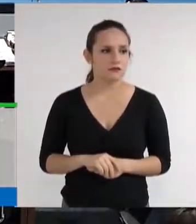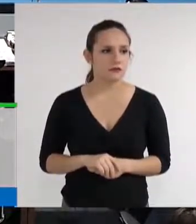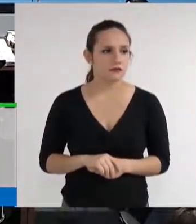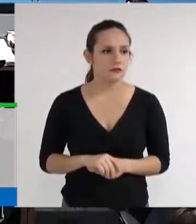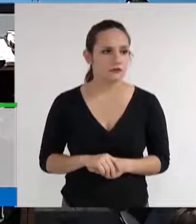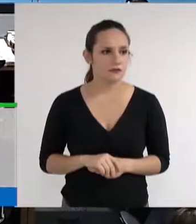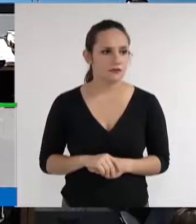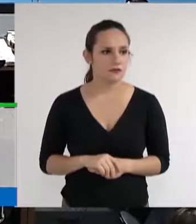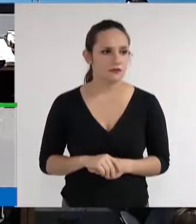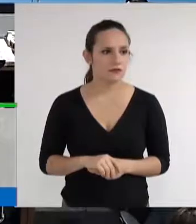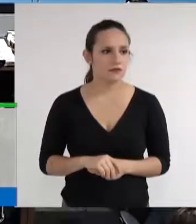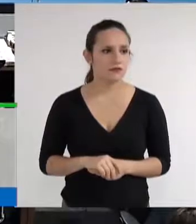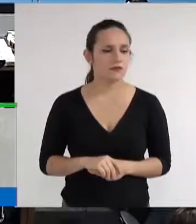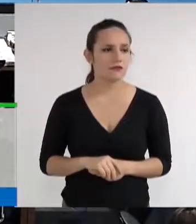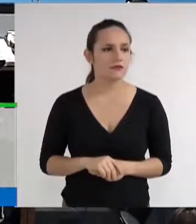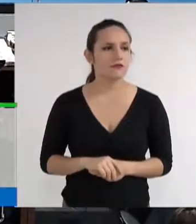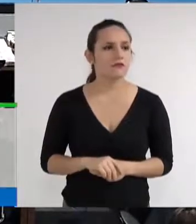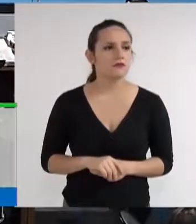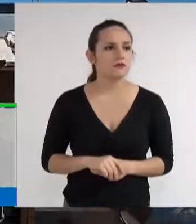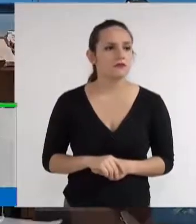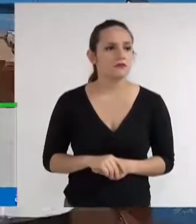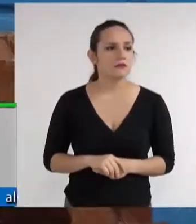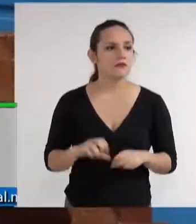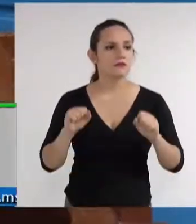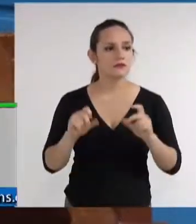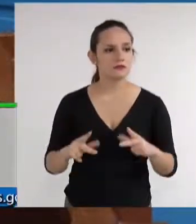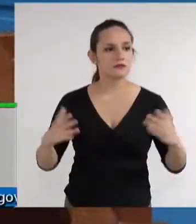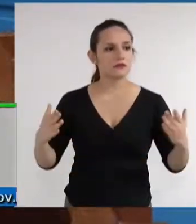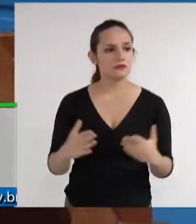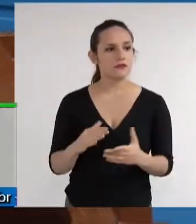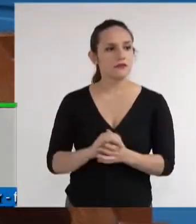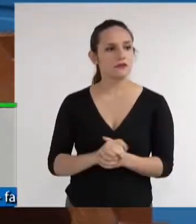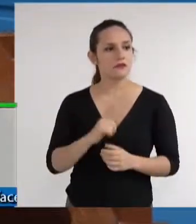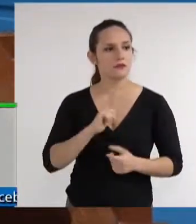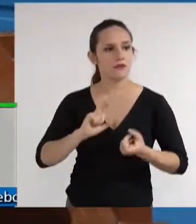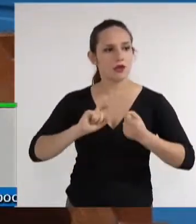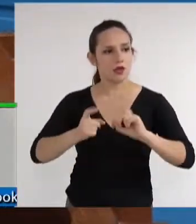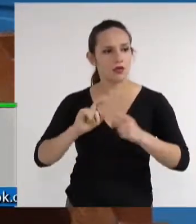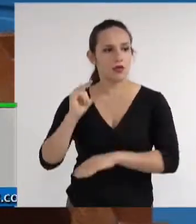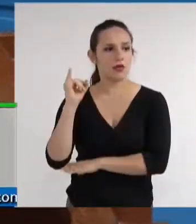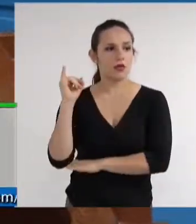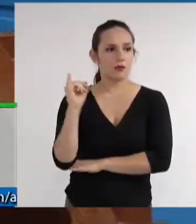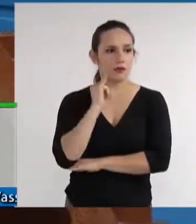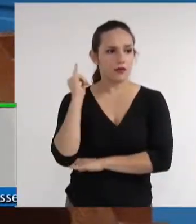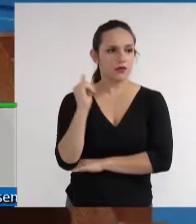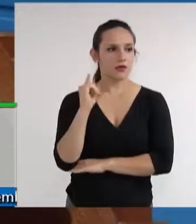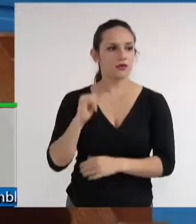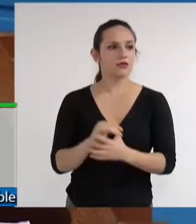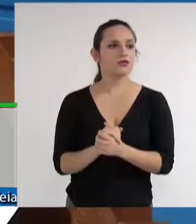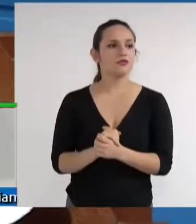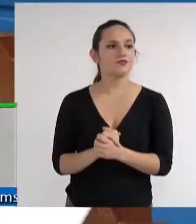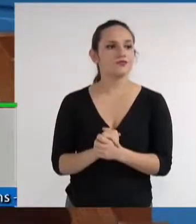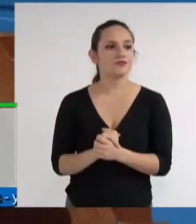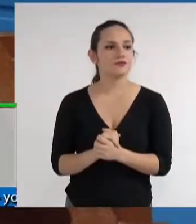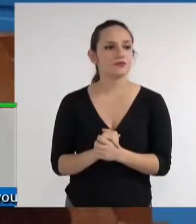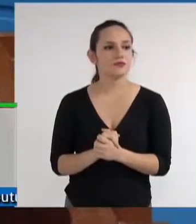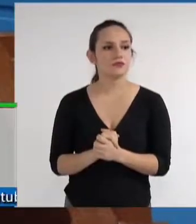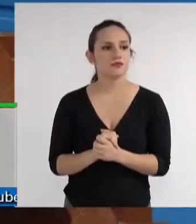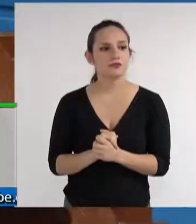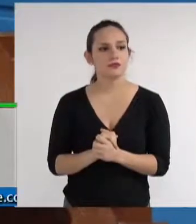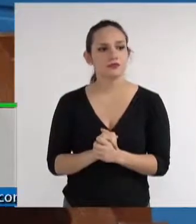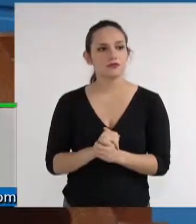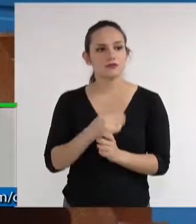Então, tá bom. Nós, então, tivemos ontem uma reunião extremamente importante, com a presença de